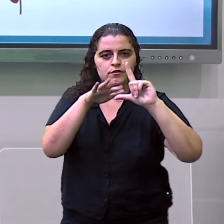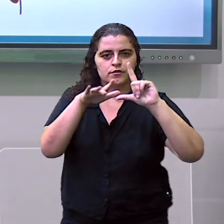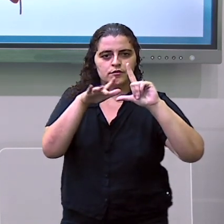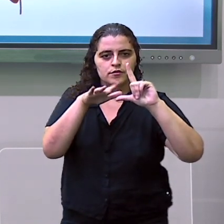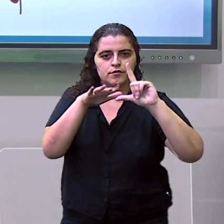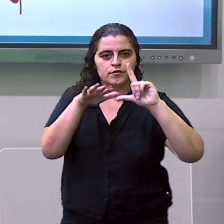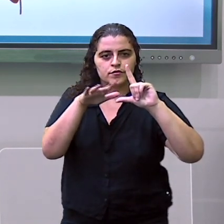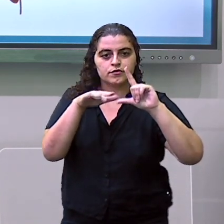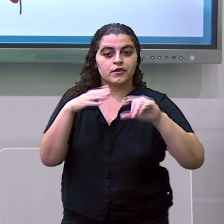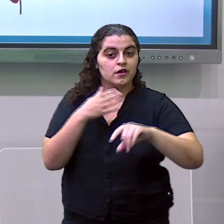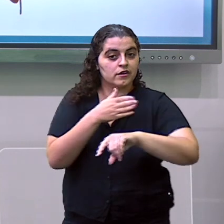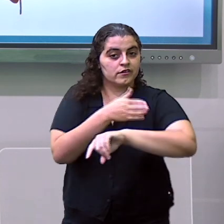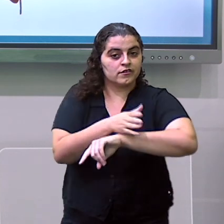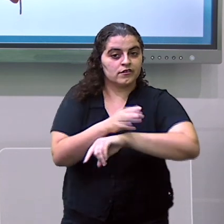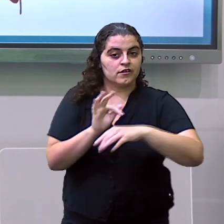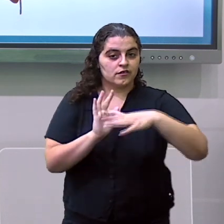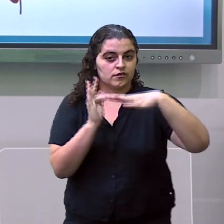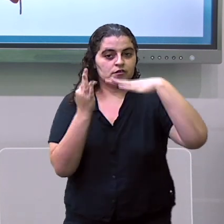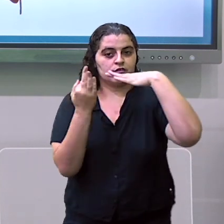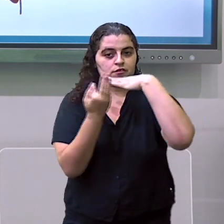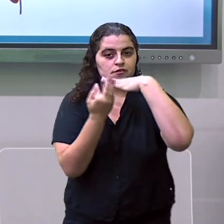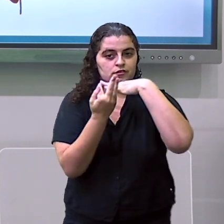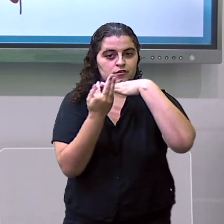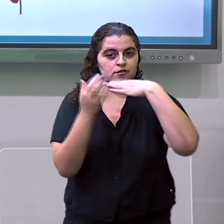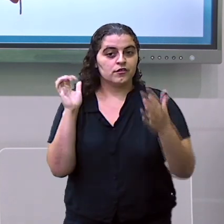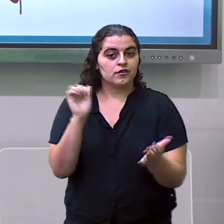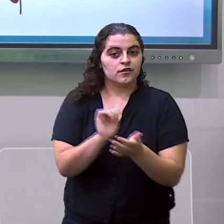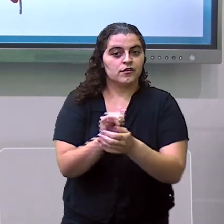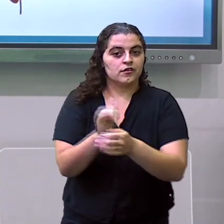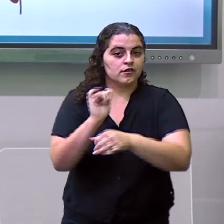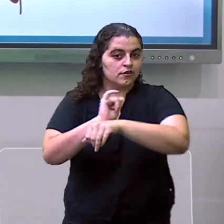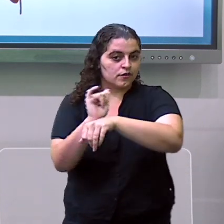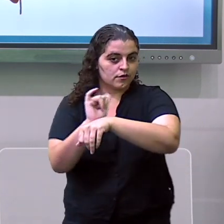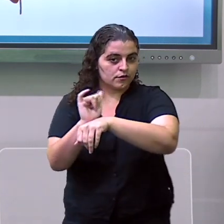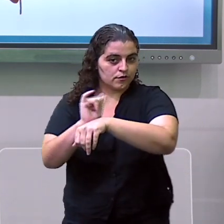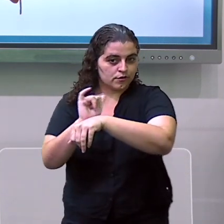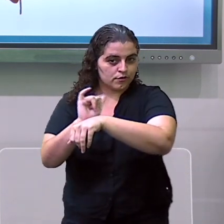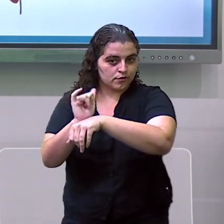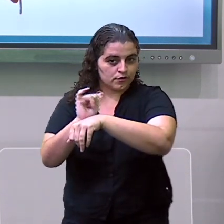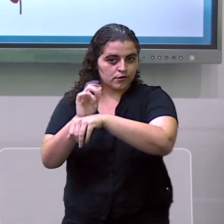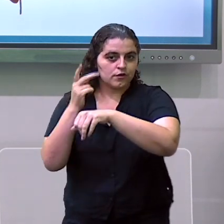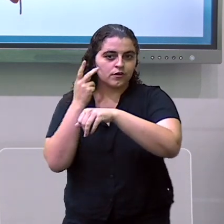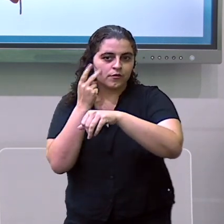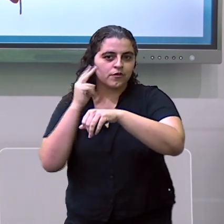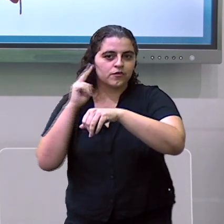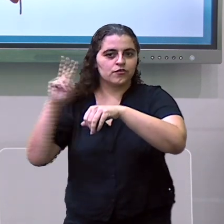da tela. Acesse nossas redes sociais e se inscreva em nosso canal do